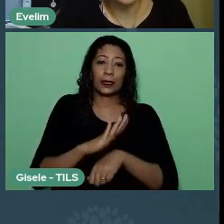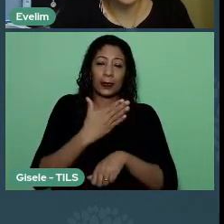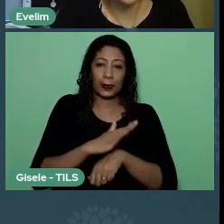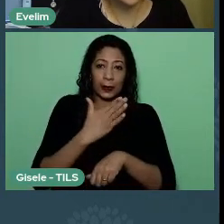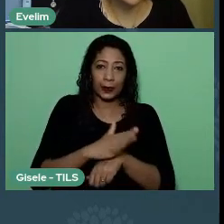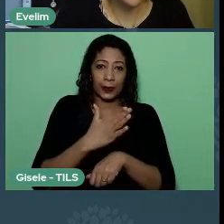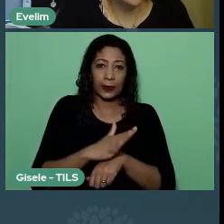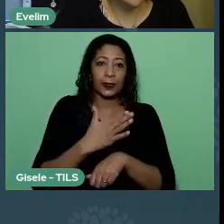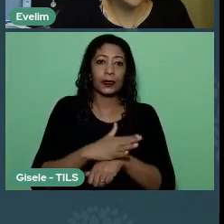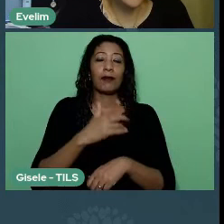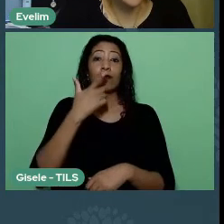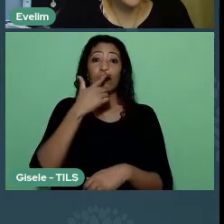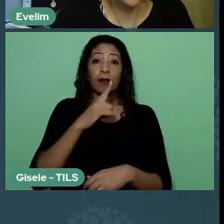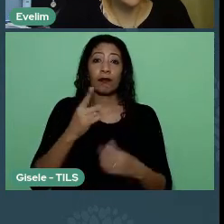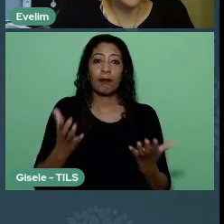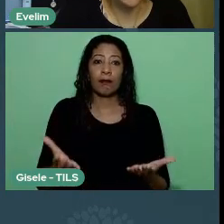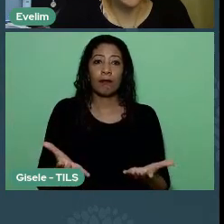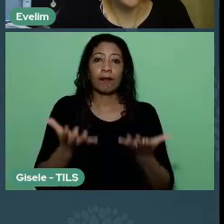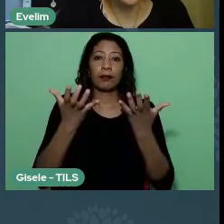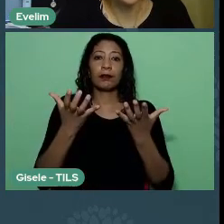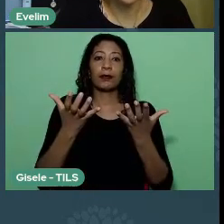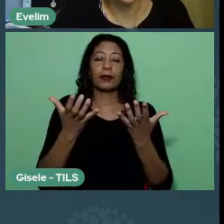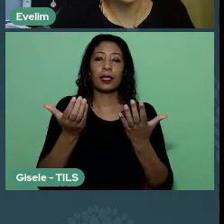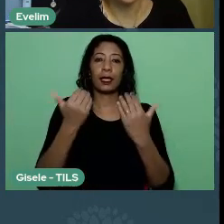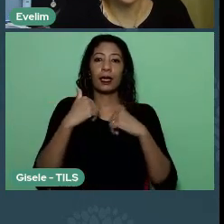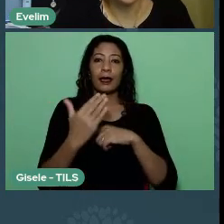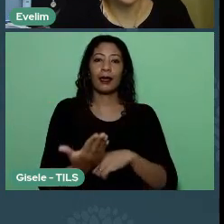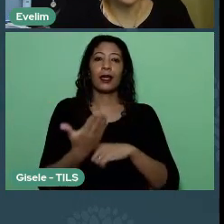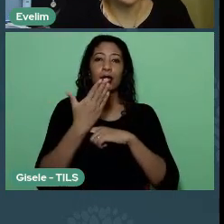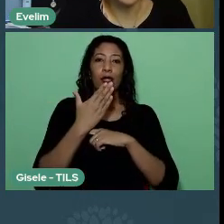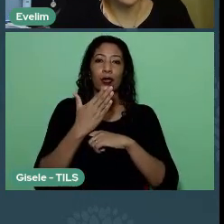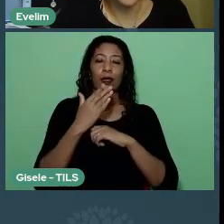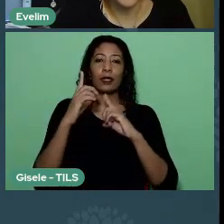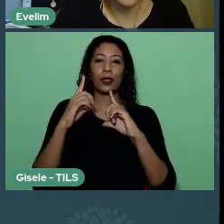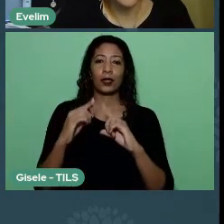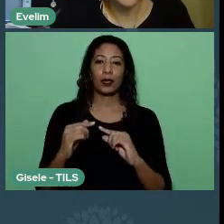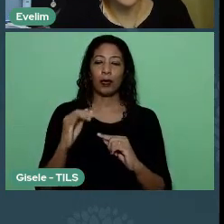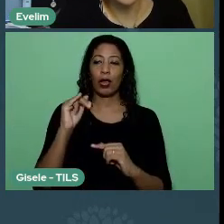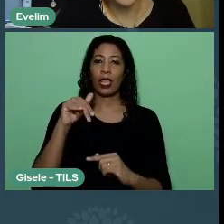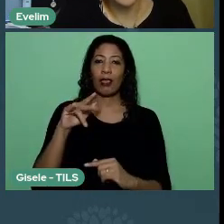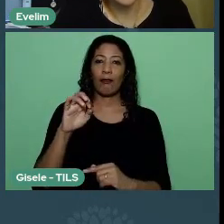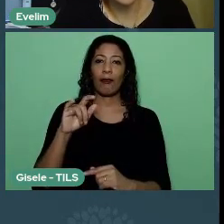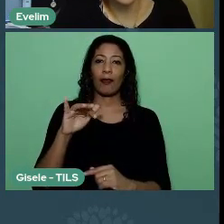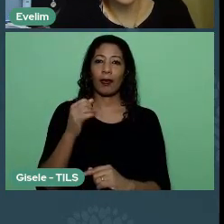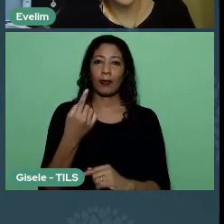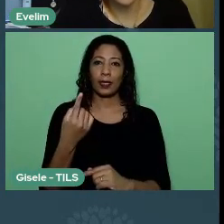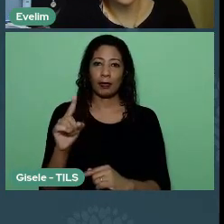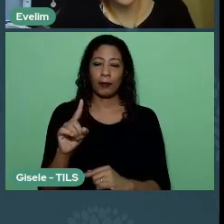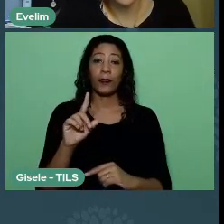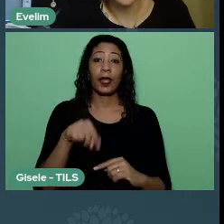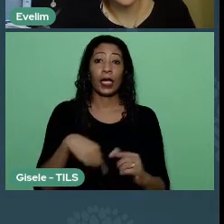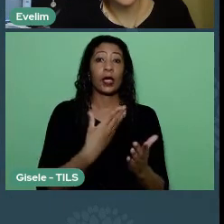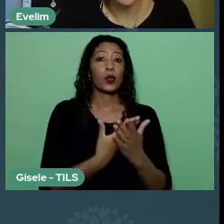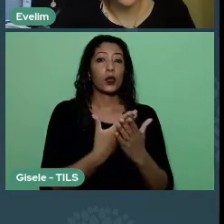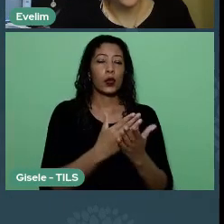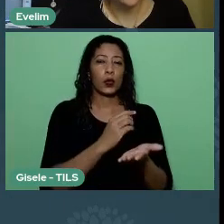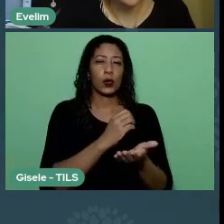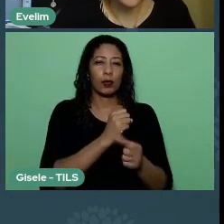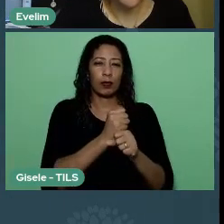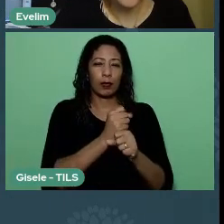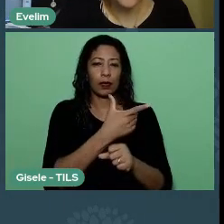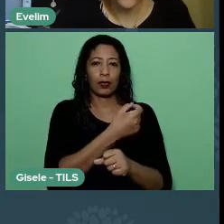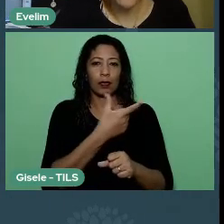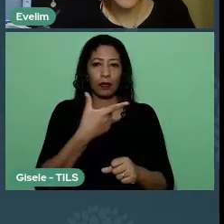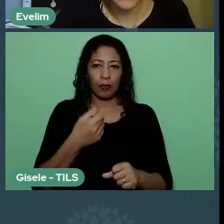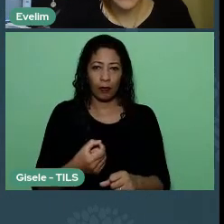consegue potencializar esse processo anti-inflamatório. Esse é um estudo de 2020, né, que traz aí que